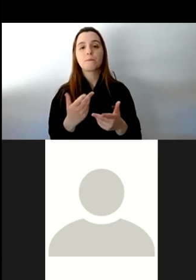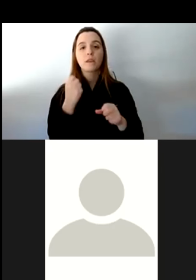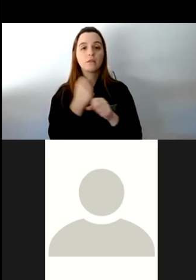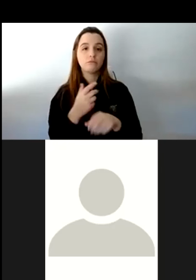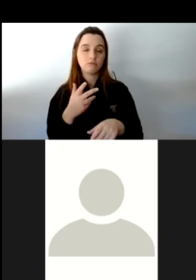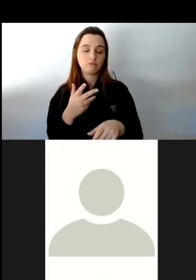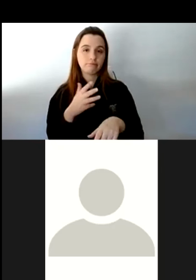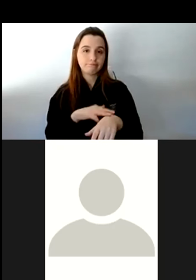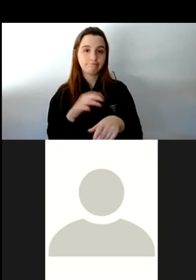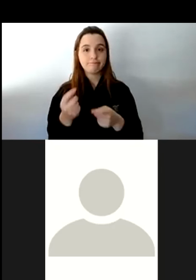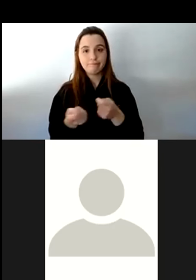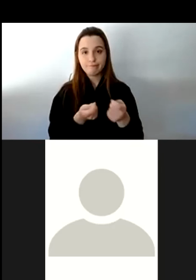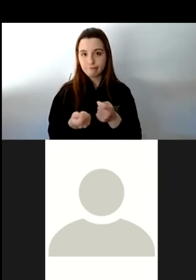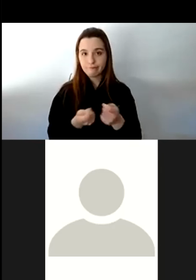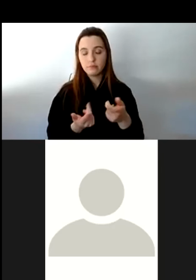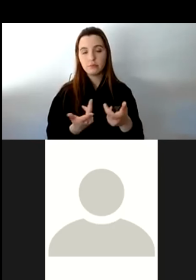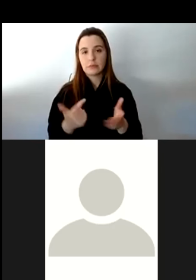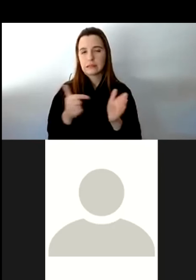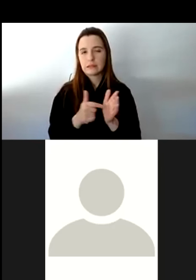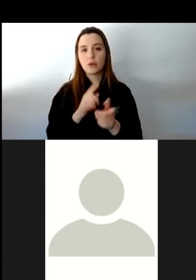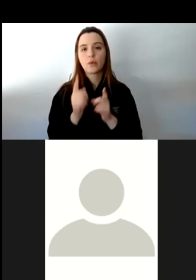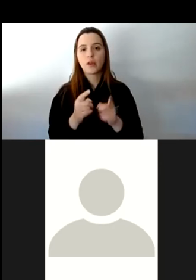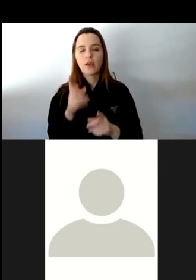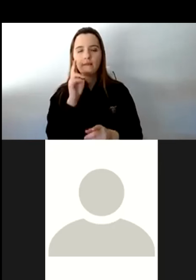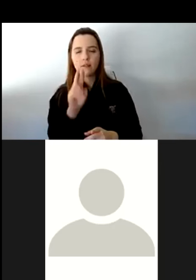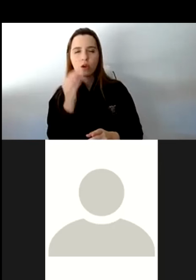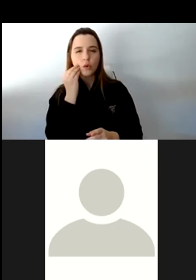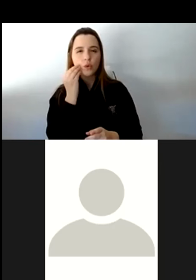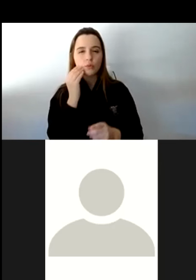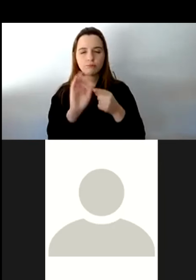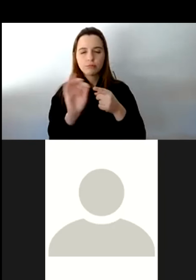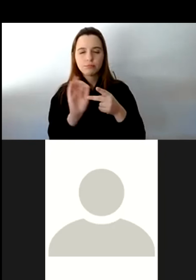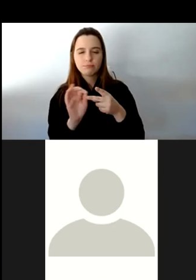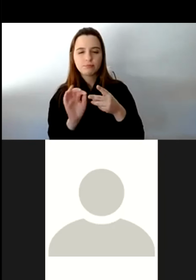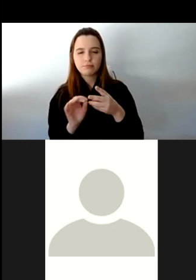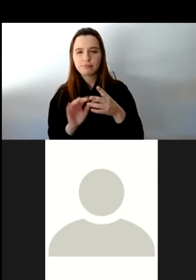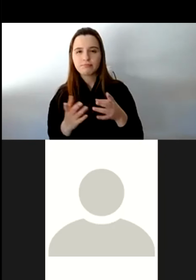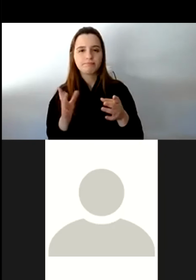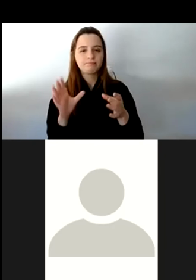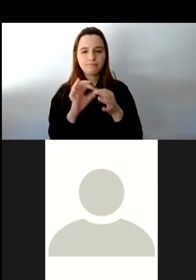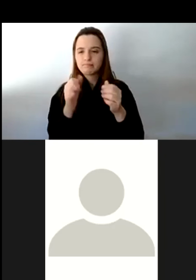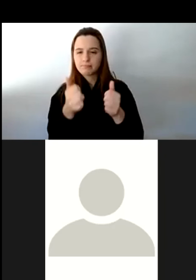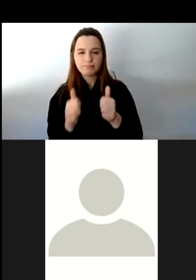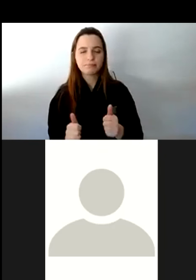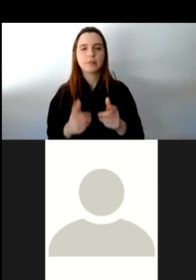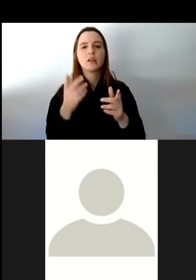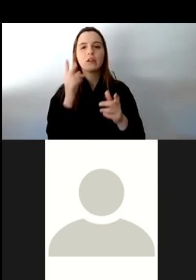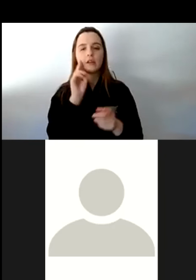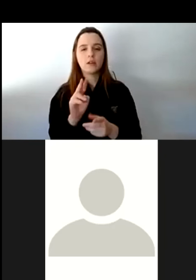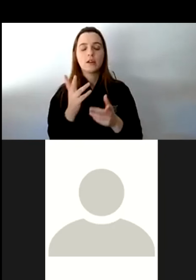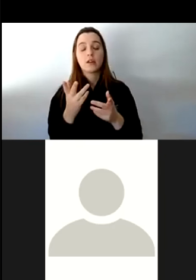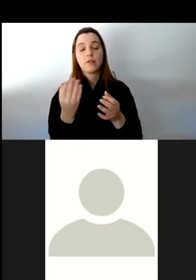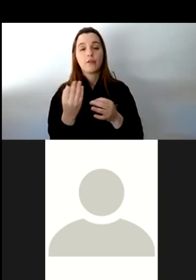administrativa muito rigorosa, que é definir e verificar a conformidade dos critérios gerais específicos que foram identificados para